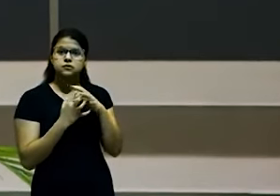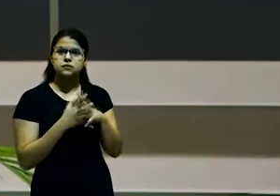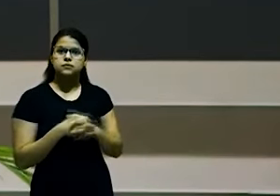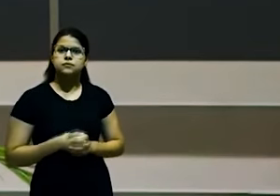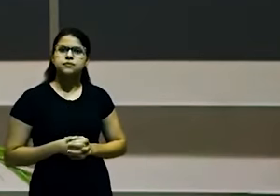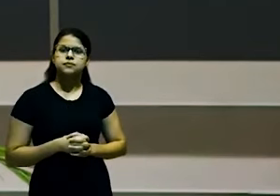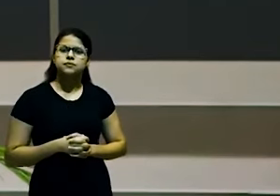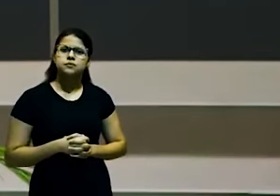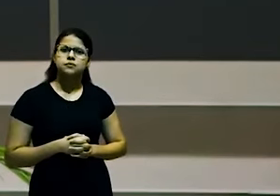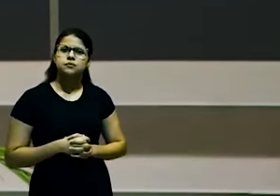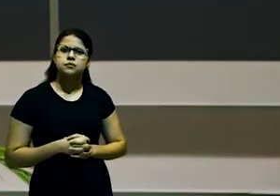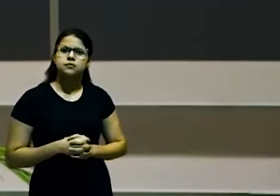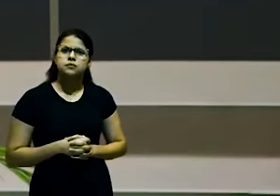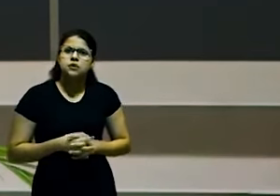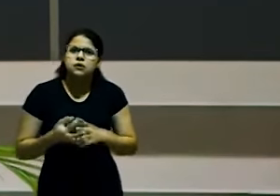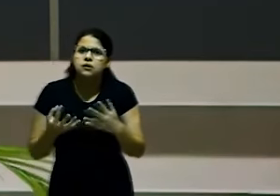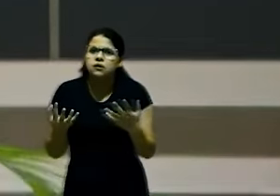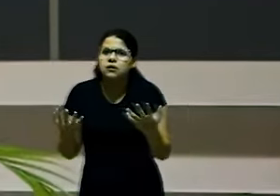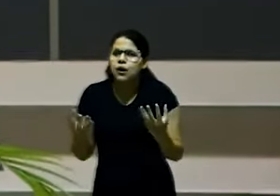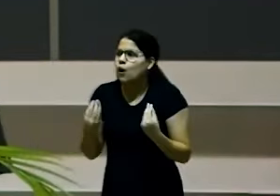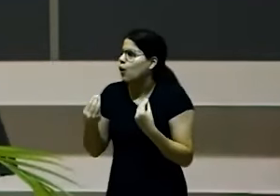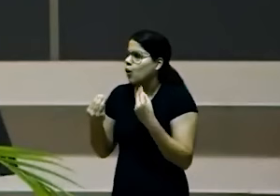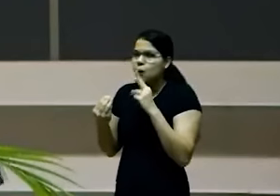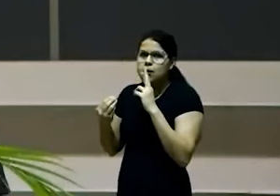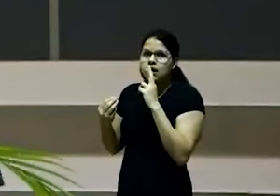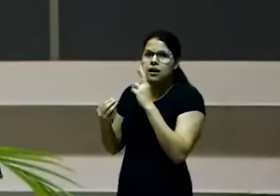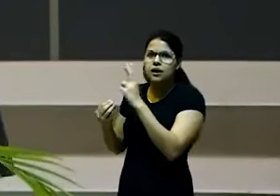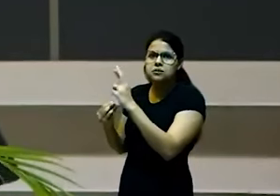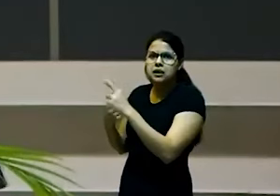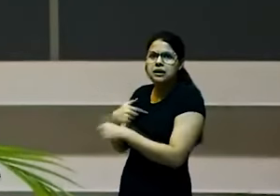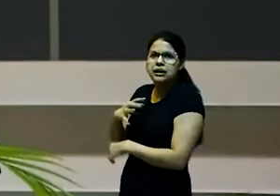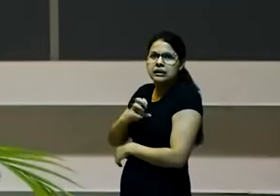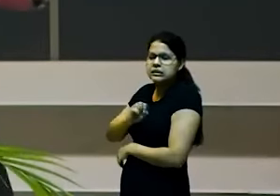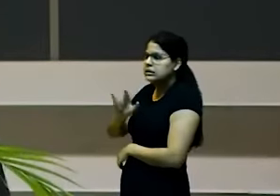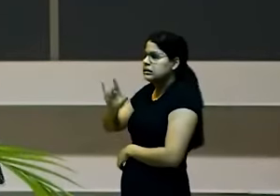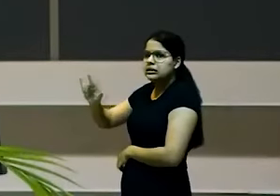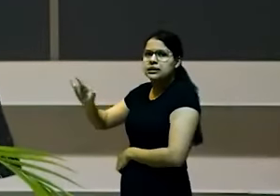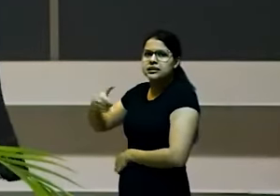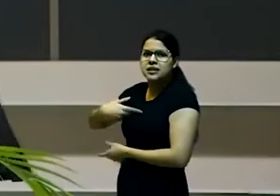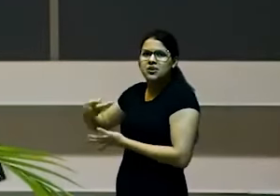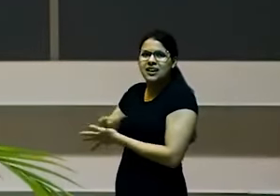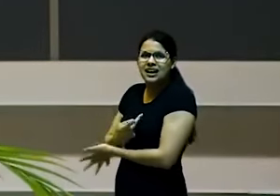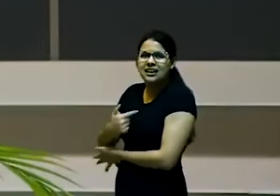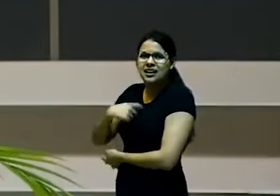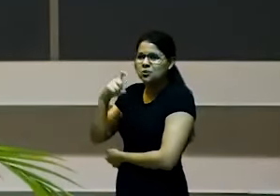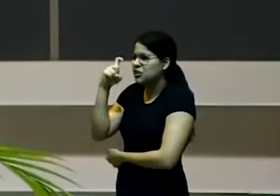agora como é que eu vou dizer Olho no Olho para ele que eu amo se eu acabei de negar